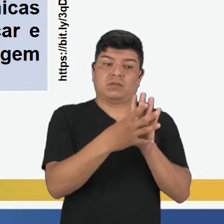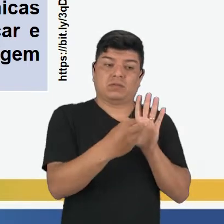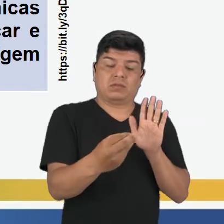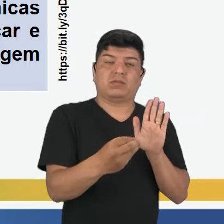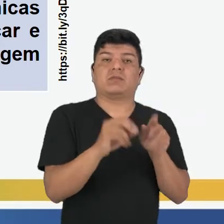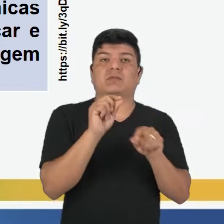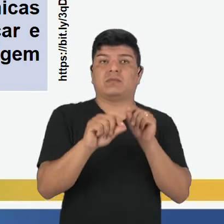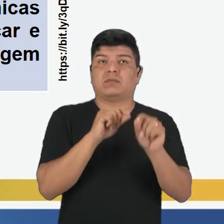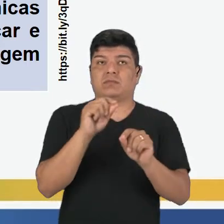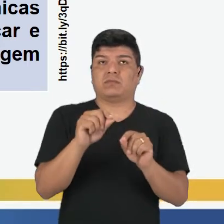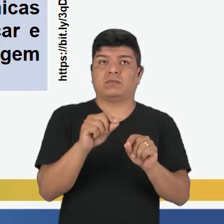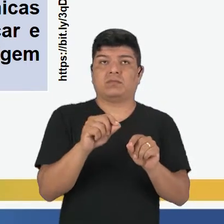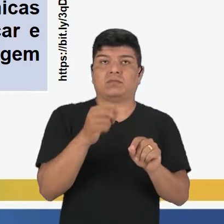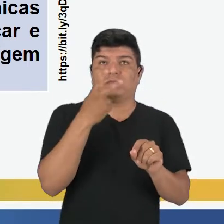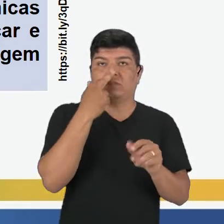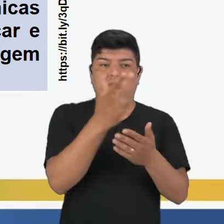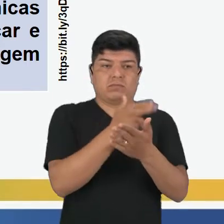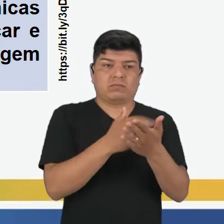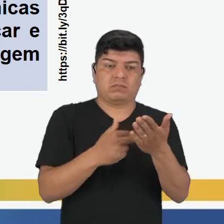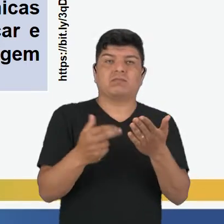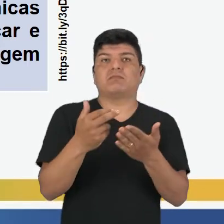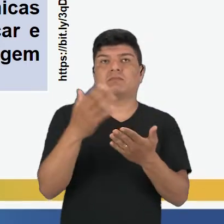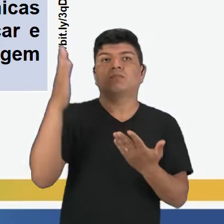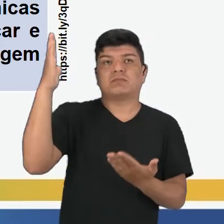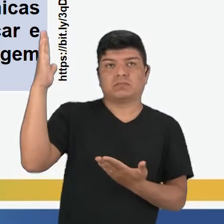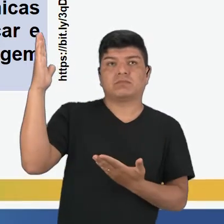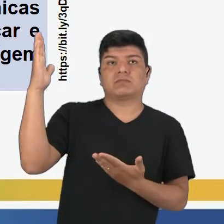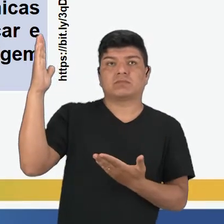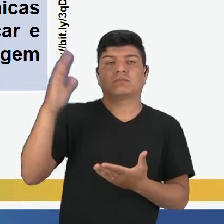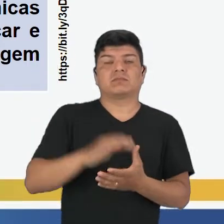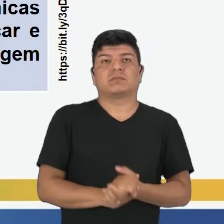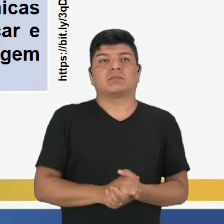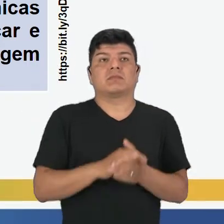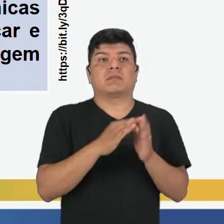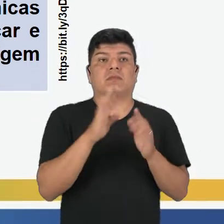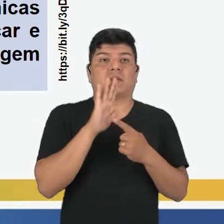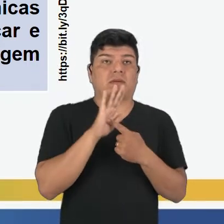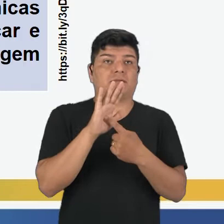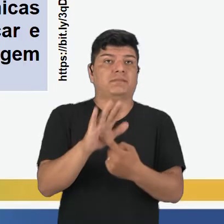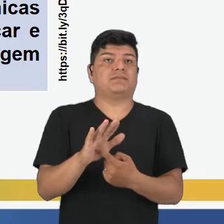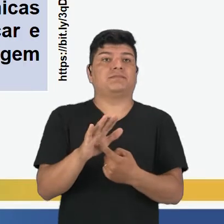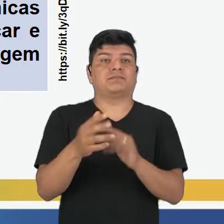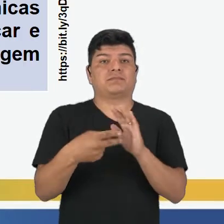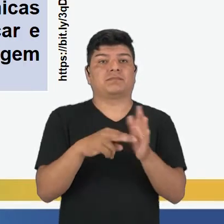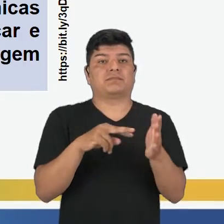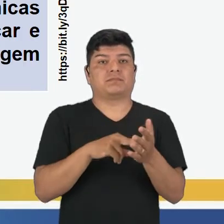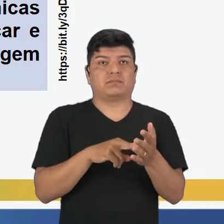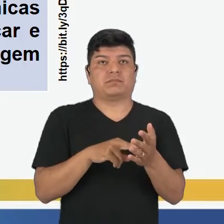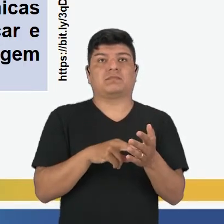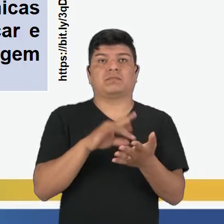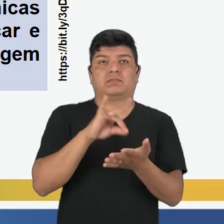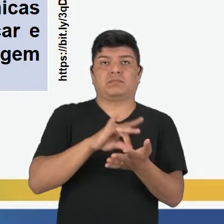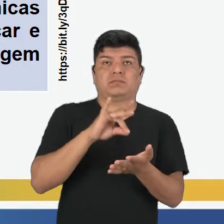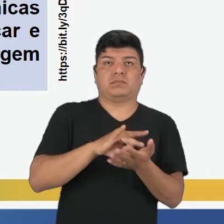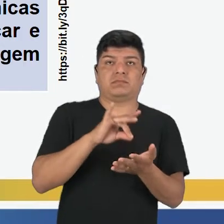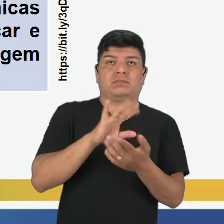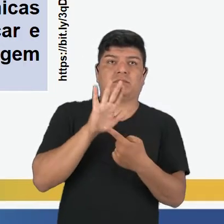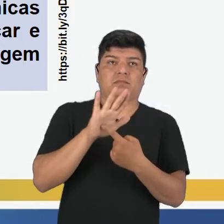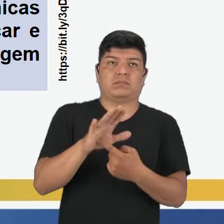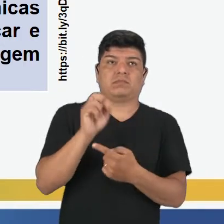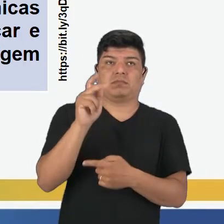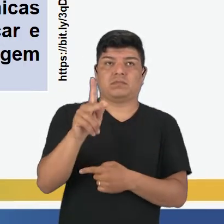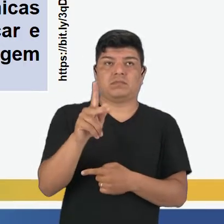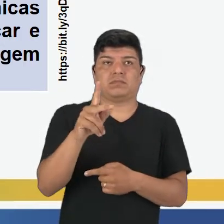é indicado por um signo, um sinal, tá? Representa um significado, uma realidade